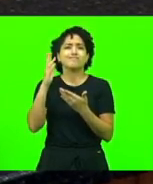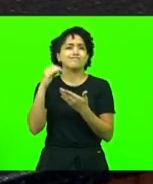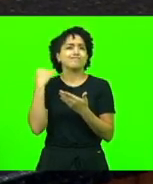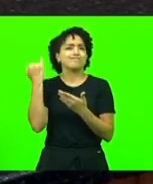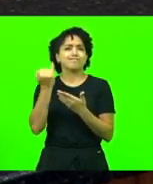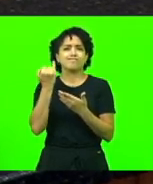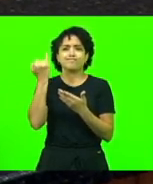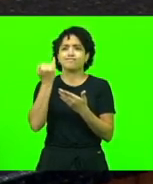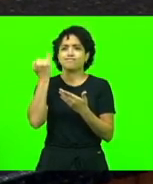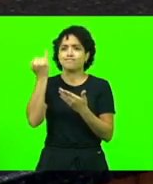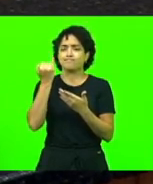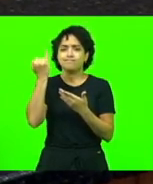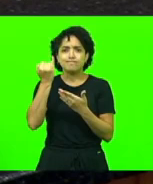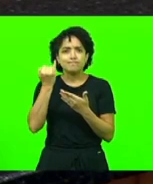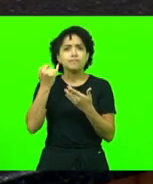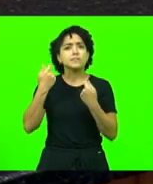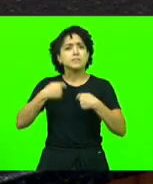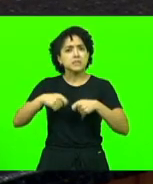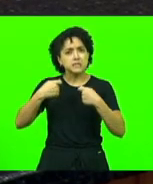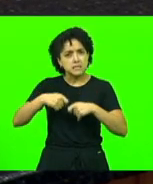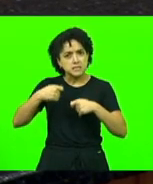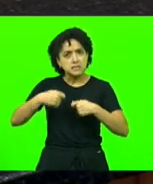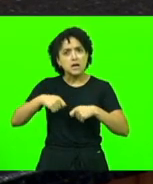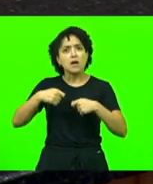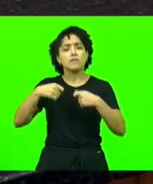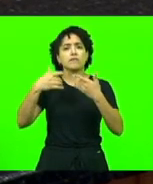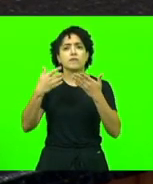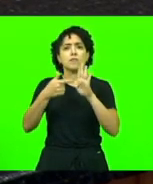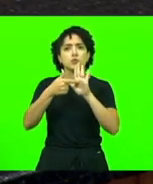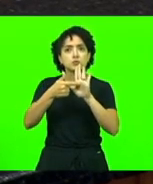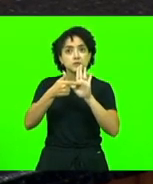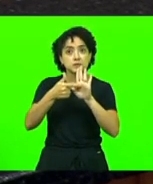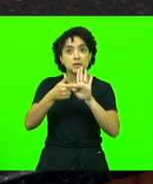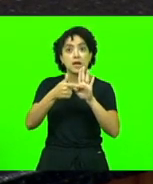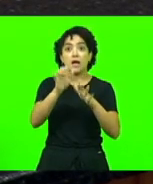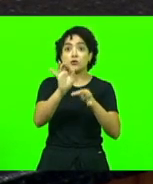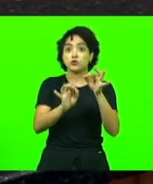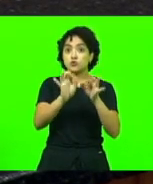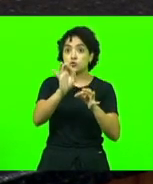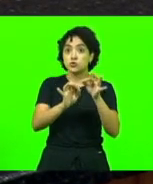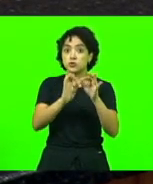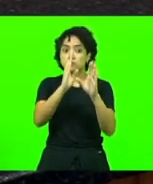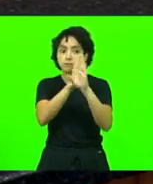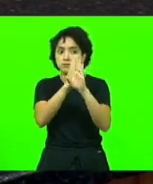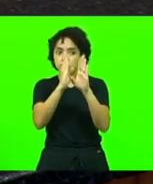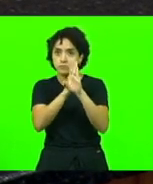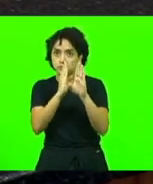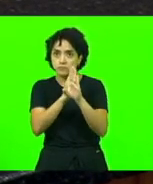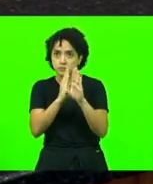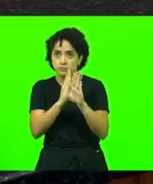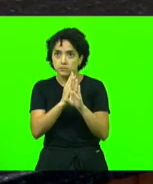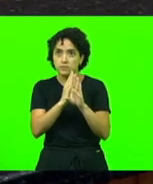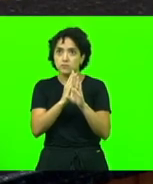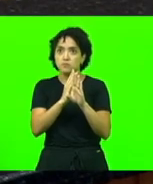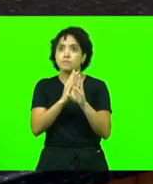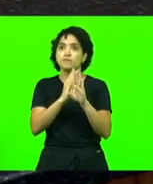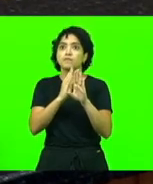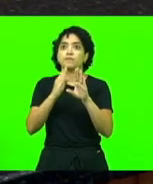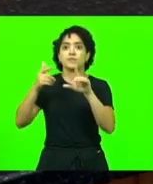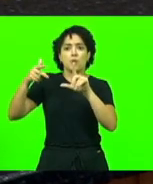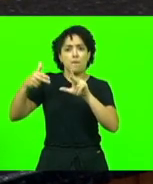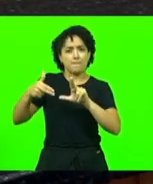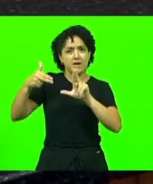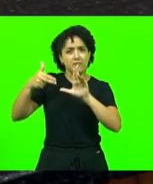deveria ser mencionado toda vez que se discute essa questão. A justiça está investigando a morte de uma militante, uma